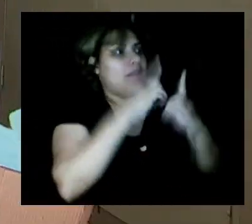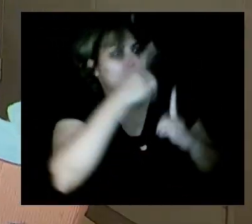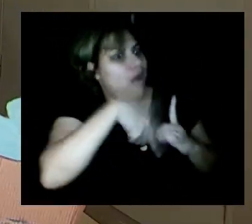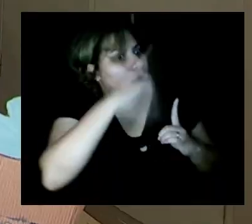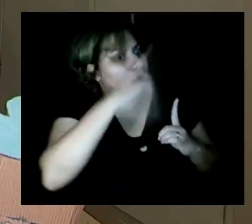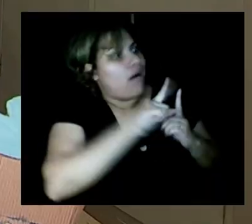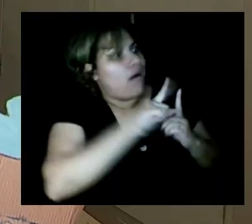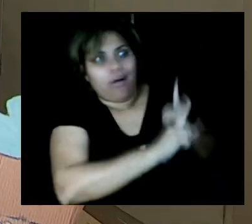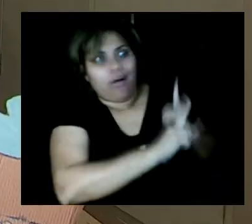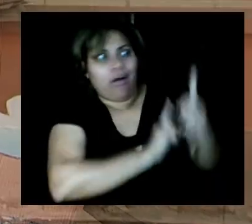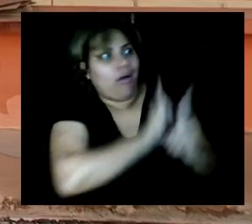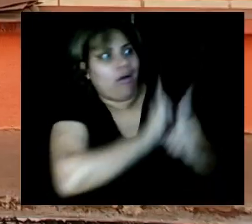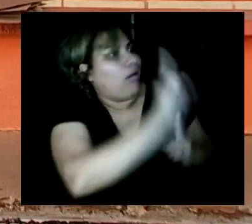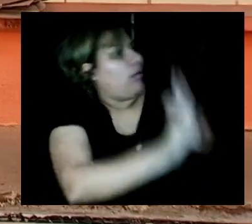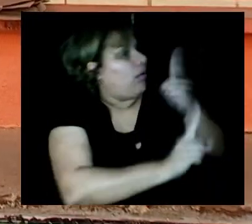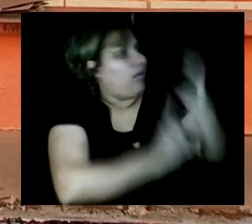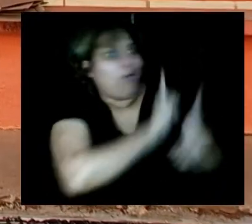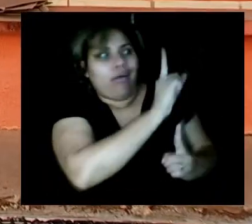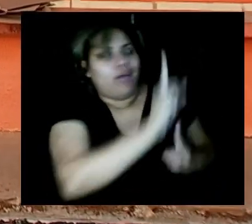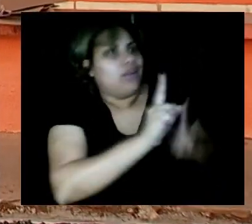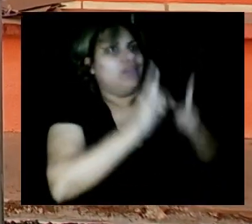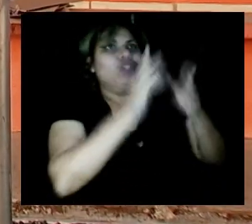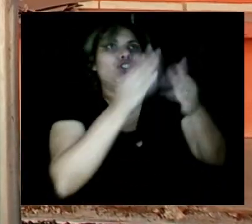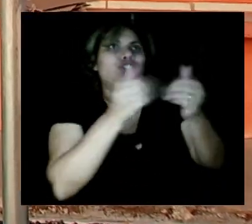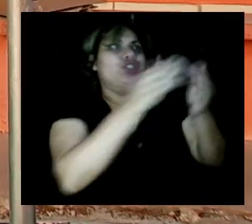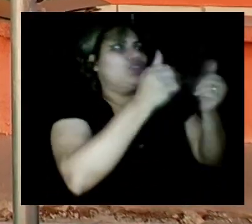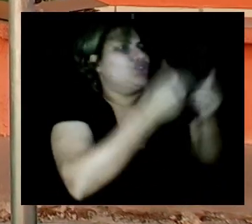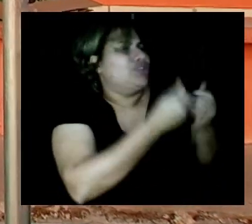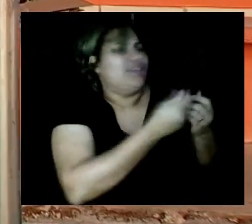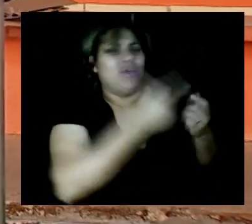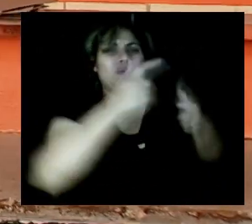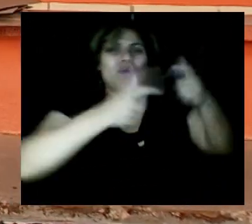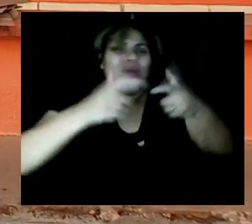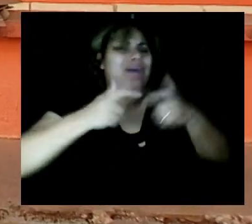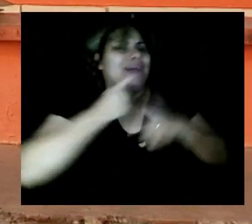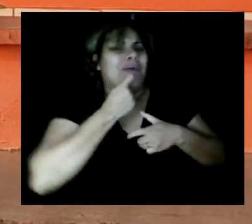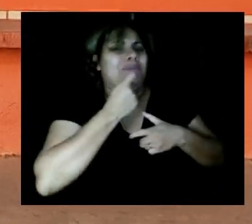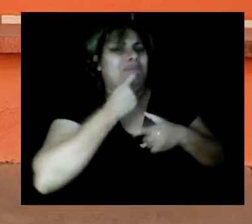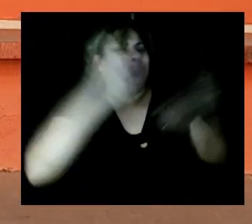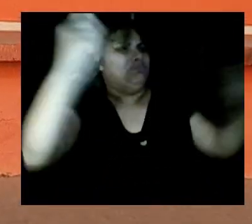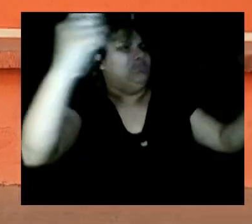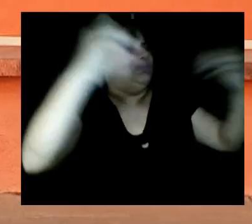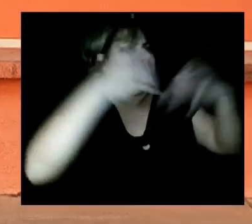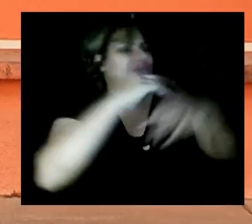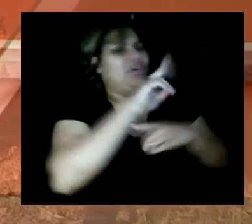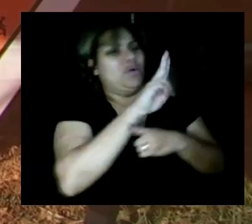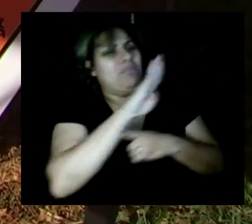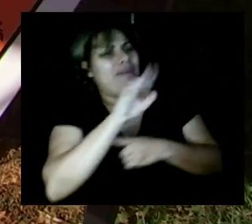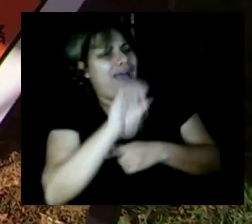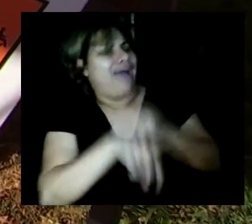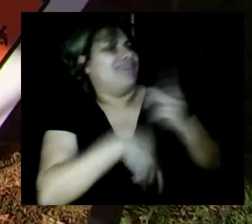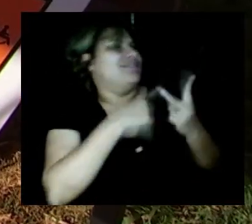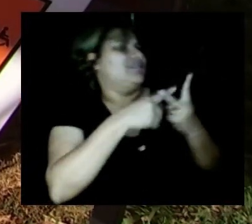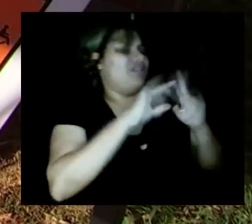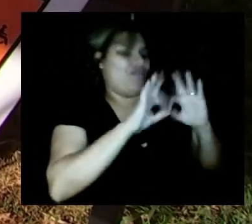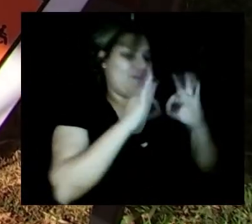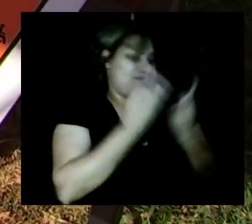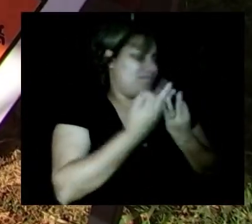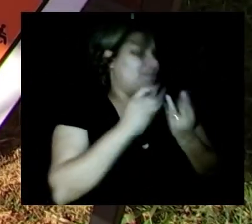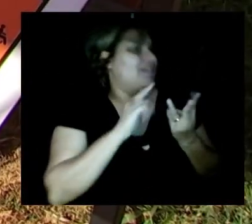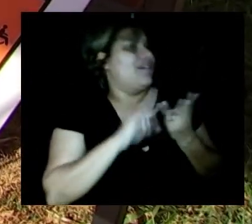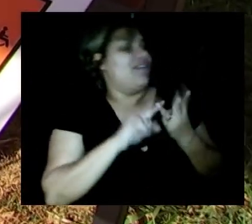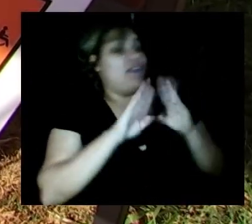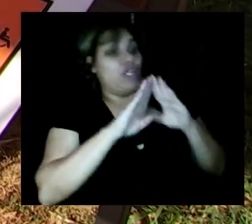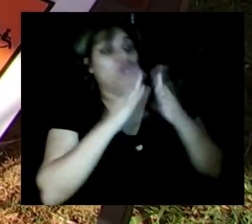Então, chega a demanda de todos os lados. Centro de saúde, família, escola, né, que sabe do nosso